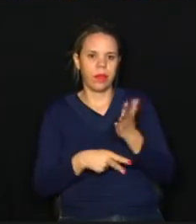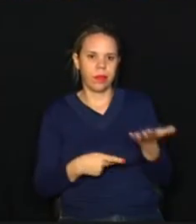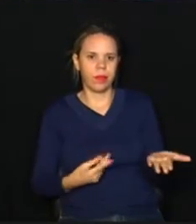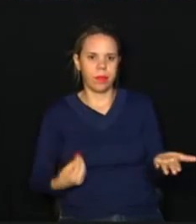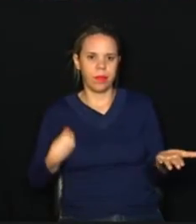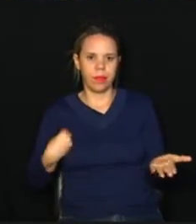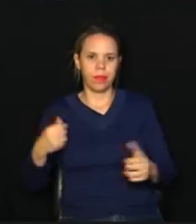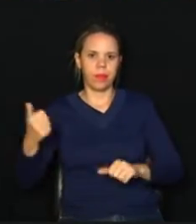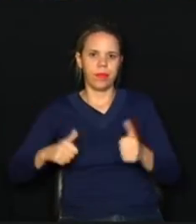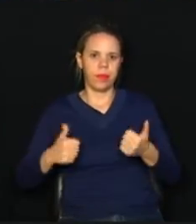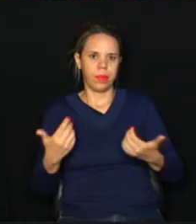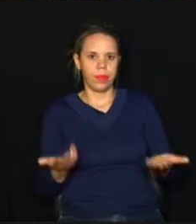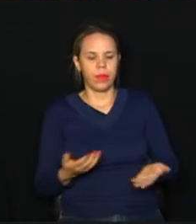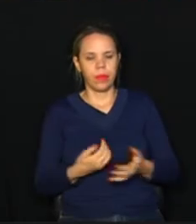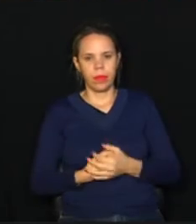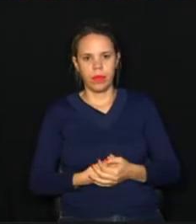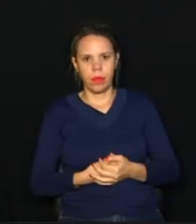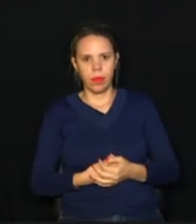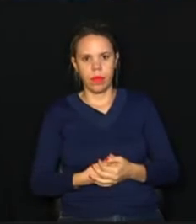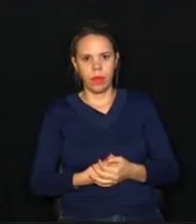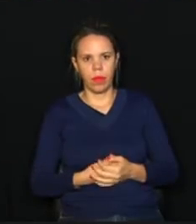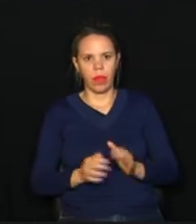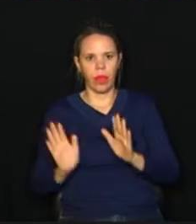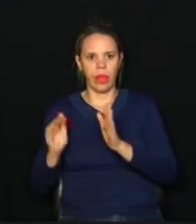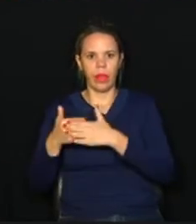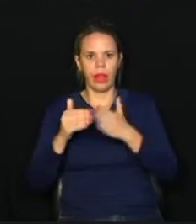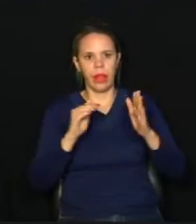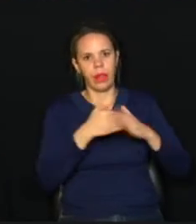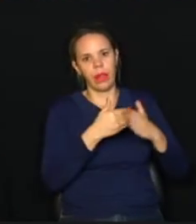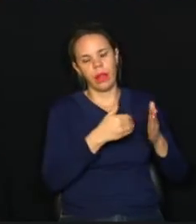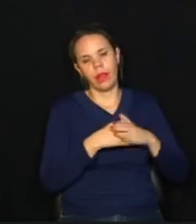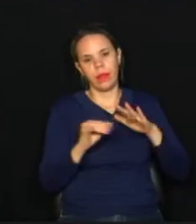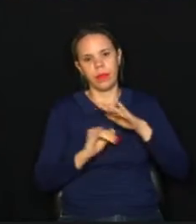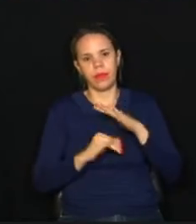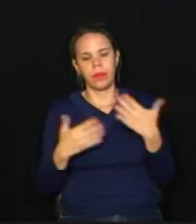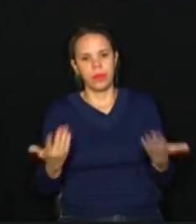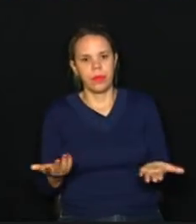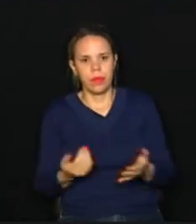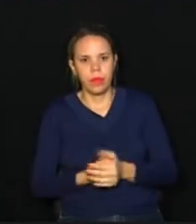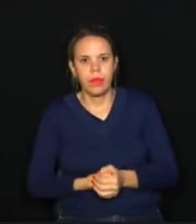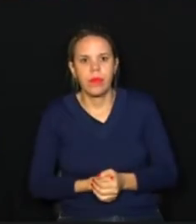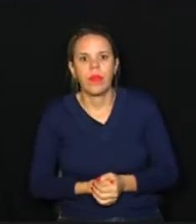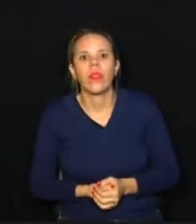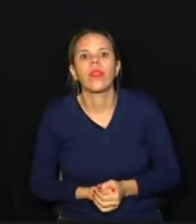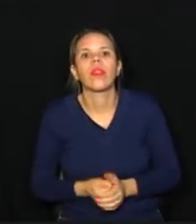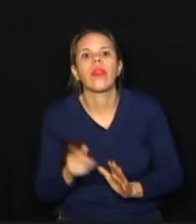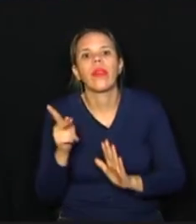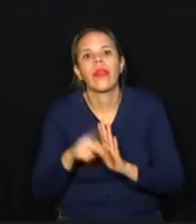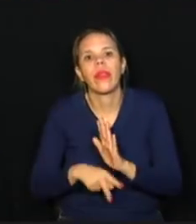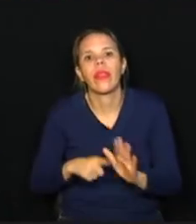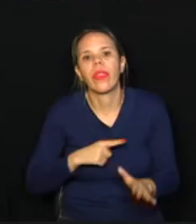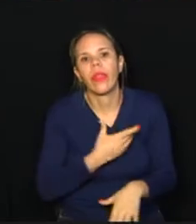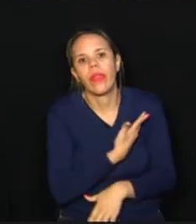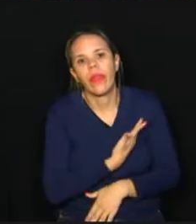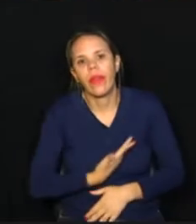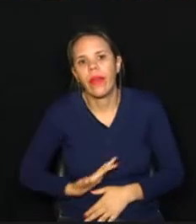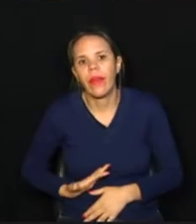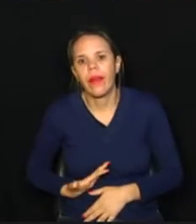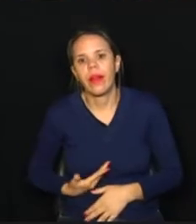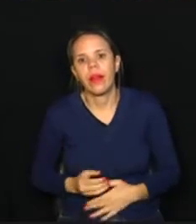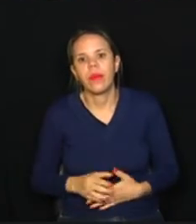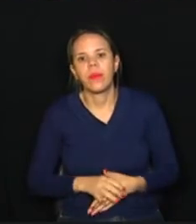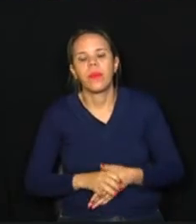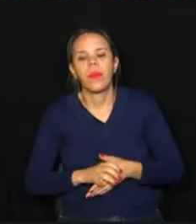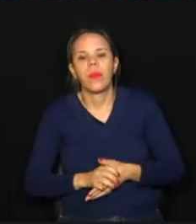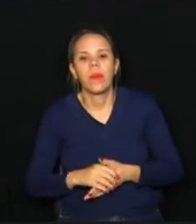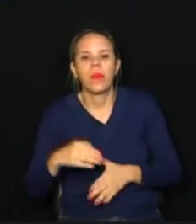em andamento, né, de desmonte das instituições, quer dizer, há um projeto de governo que